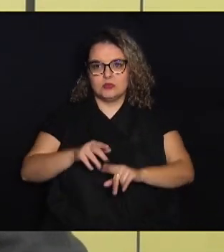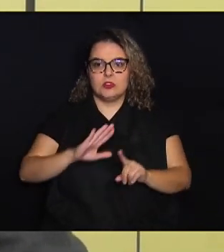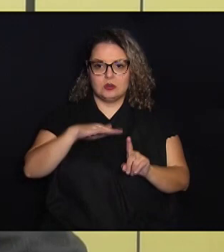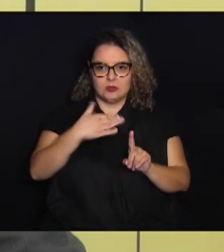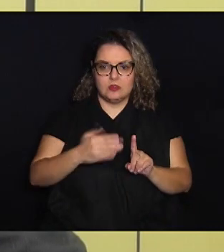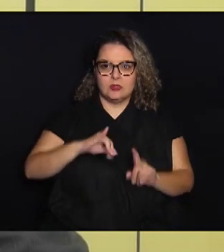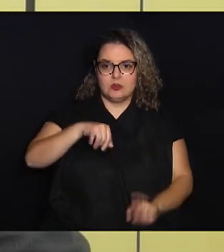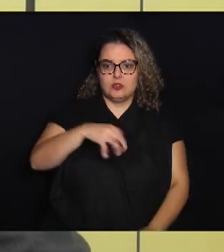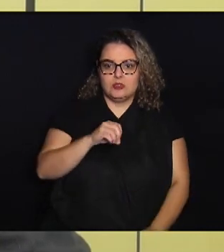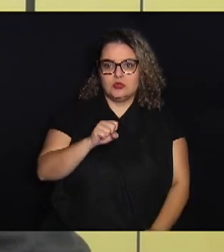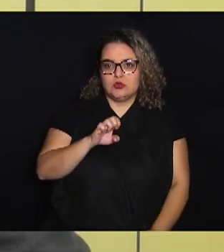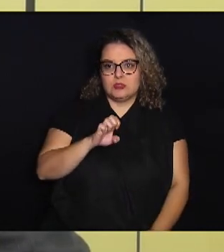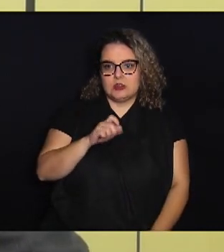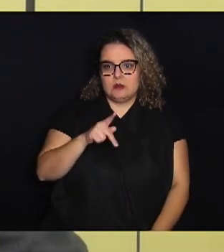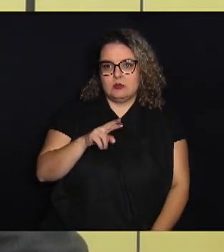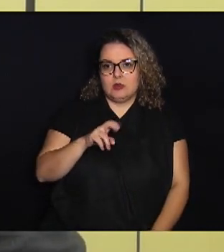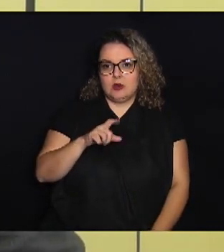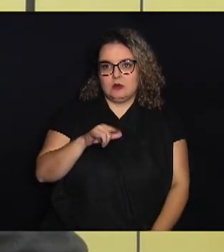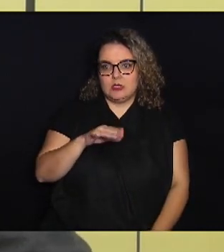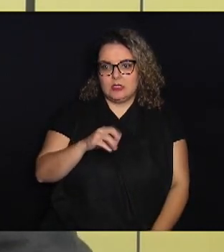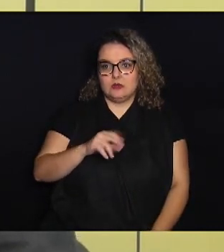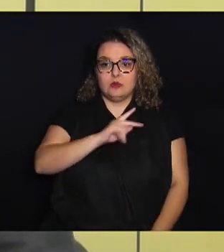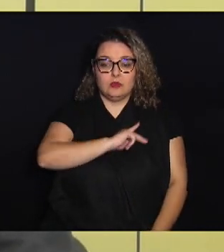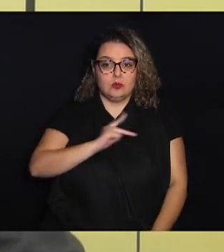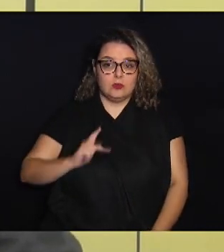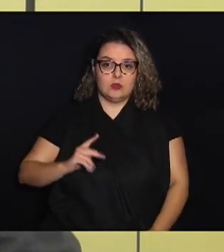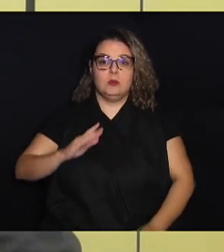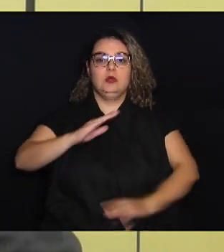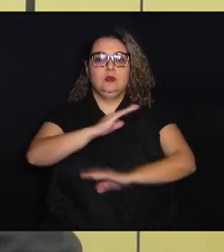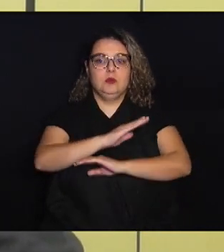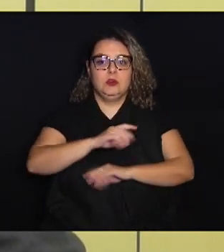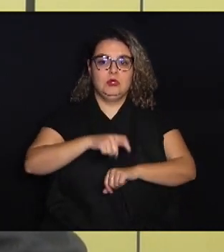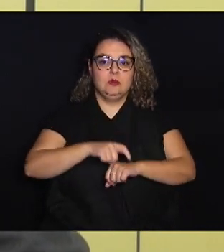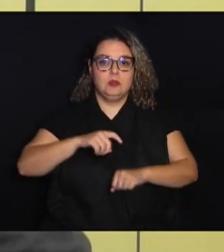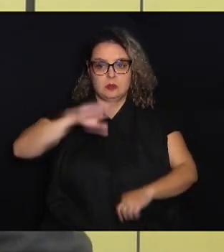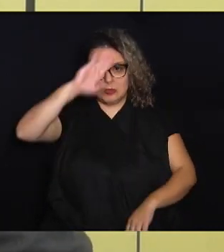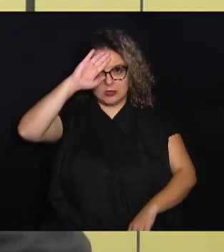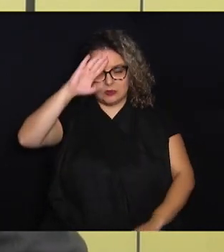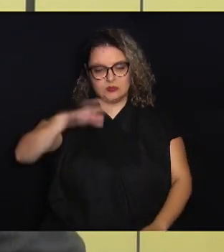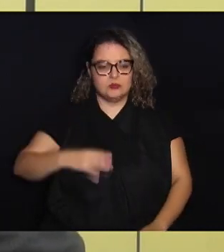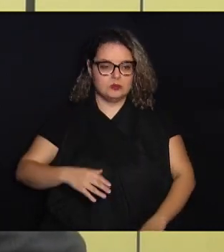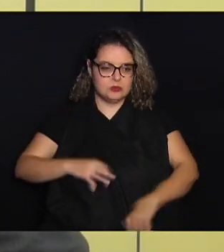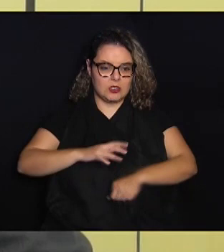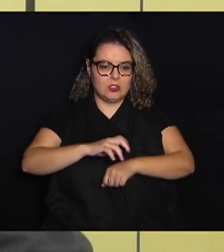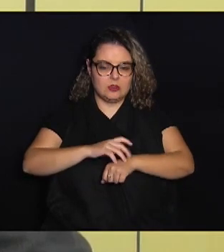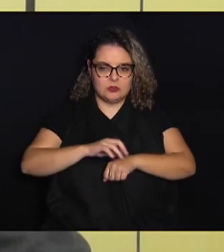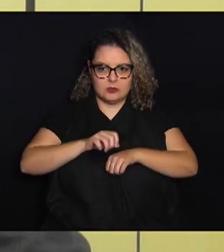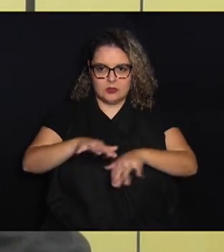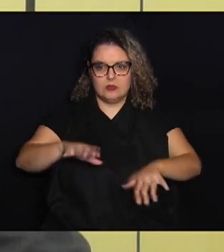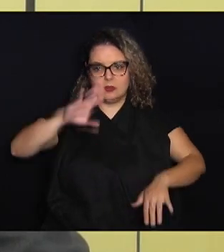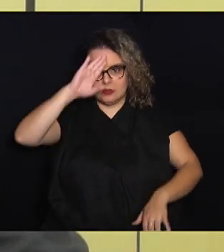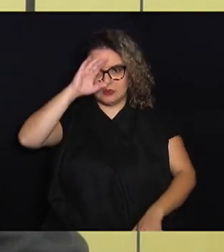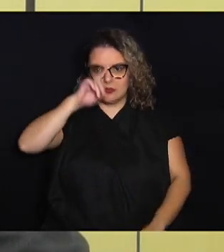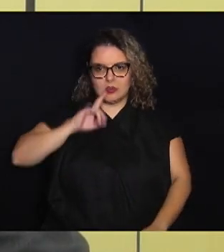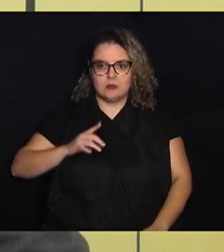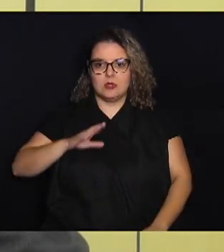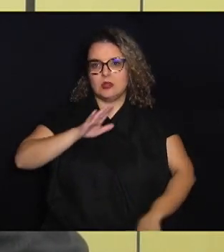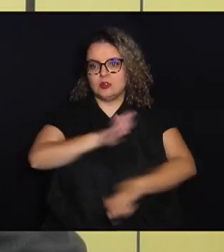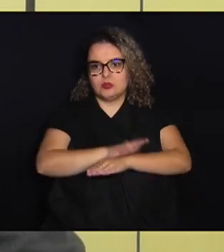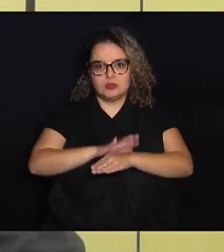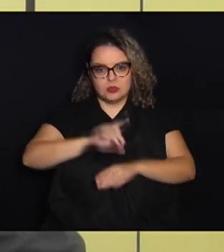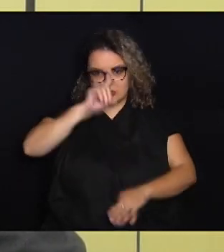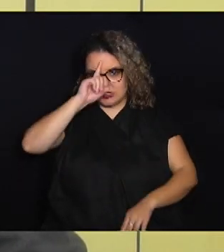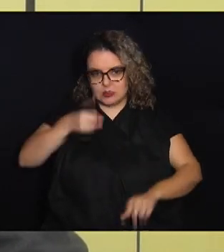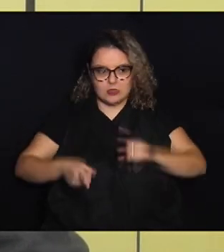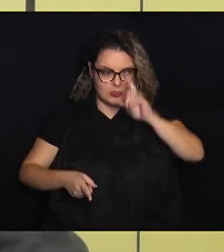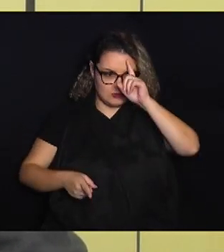José Paulino. José Paulino era presidente da Câmara durante a epidemia e ele ajudou a tomar várias decisões e várias